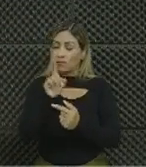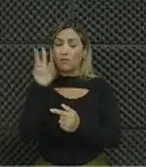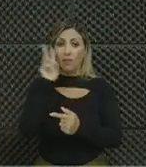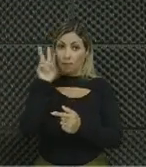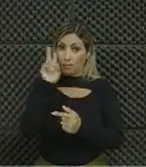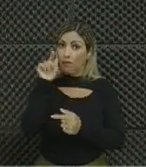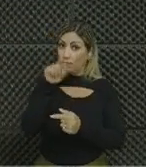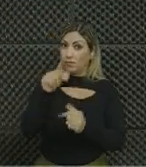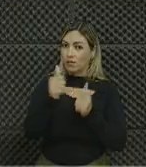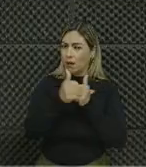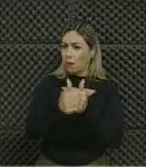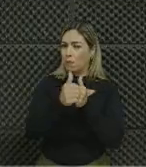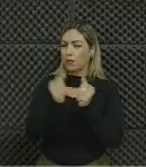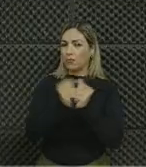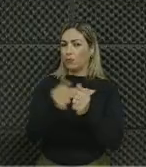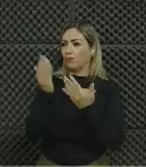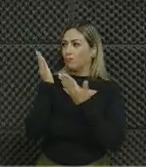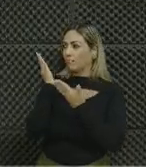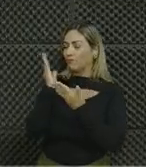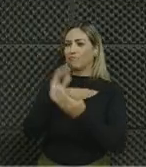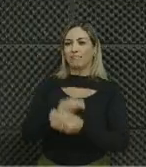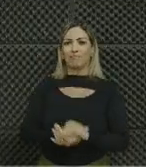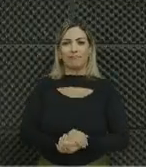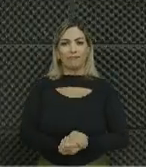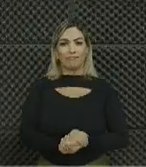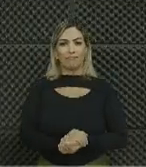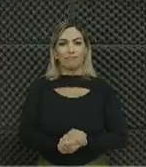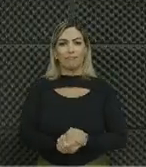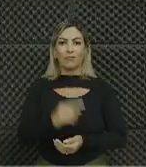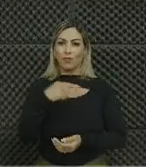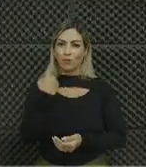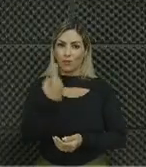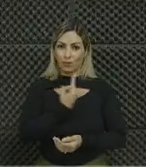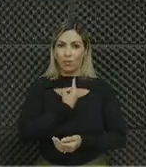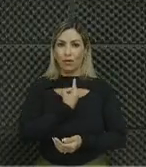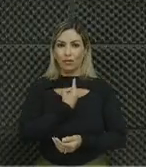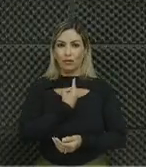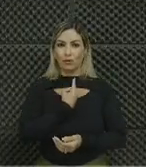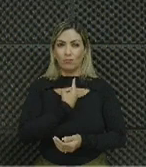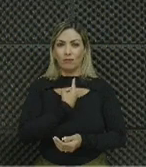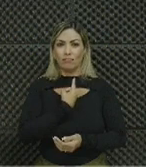relembrar, você me acompanha aqui na tela. Nós vamos, né,